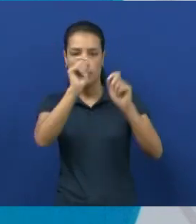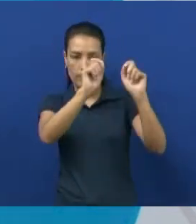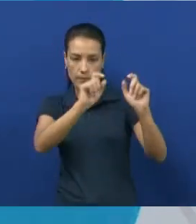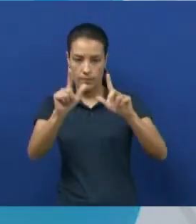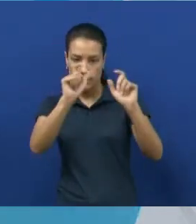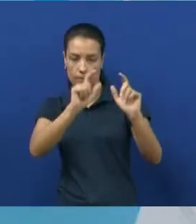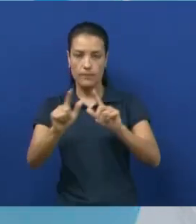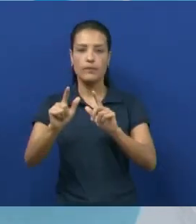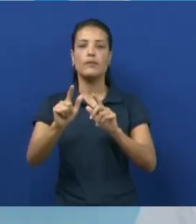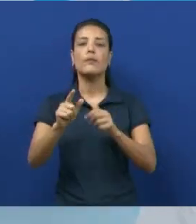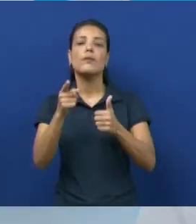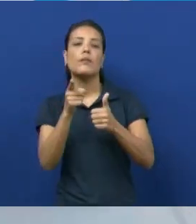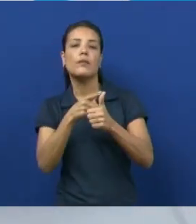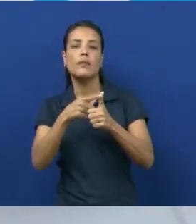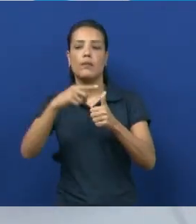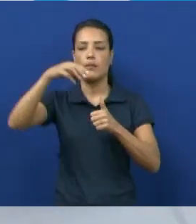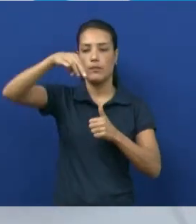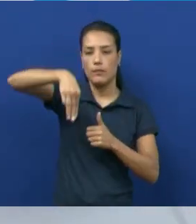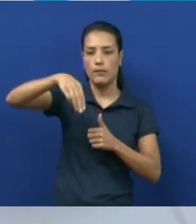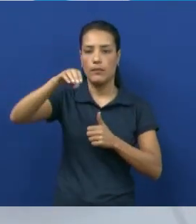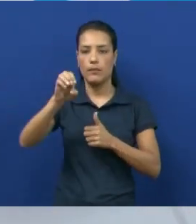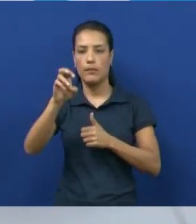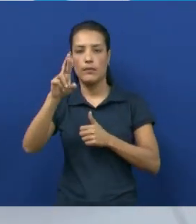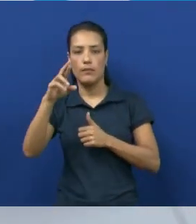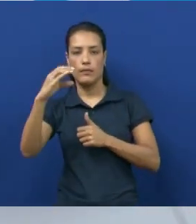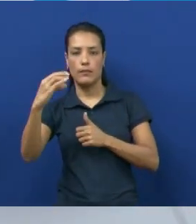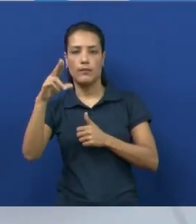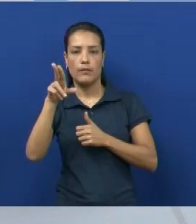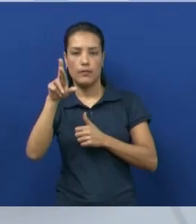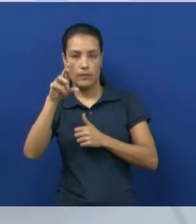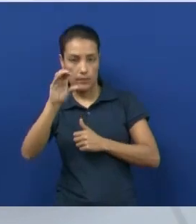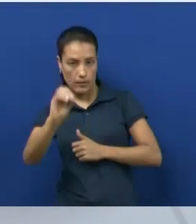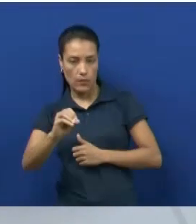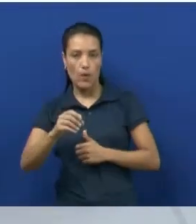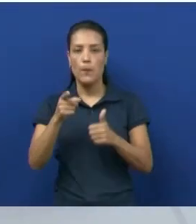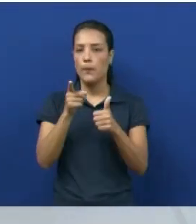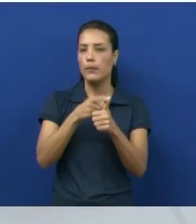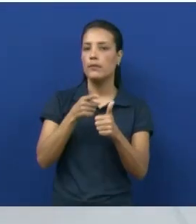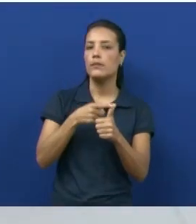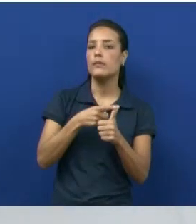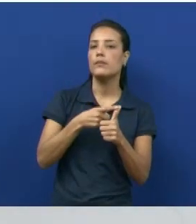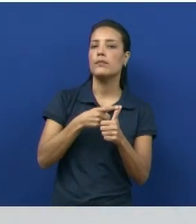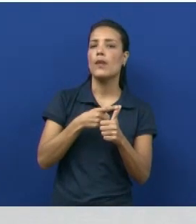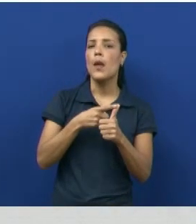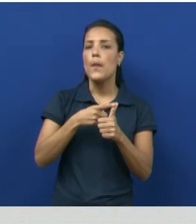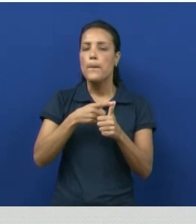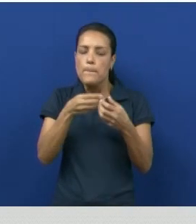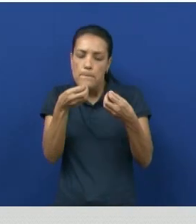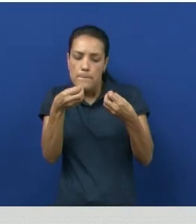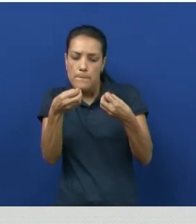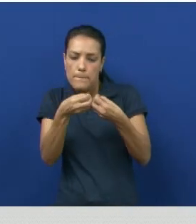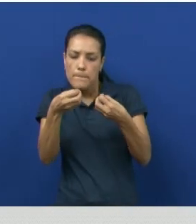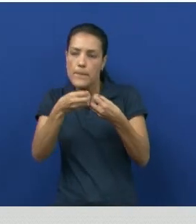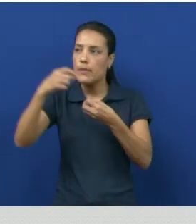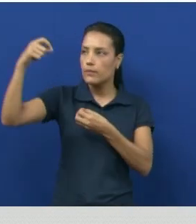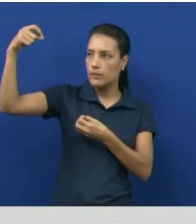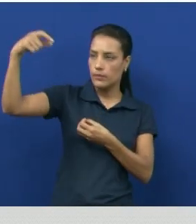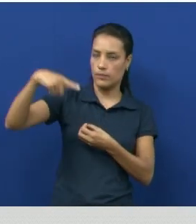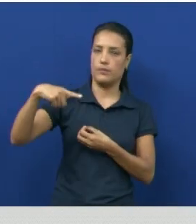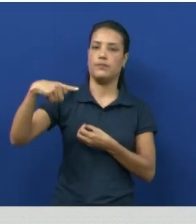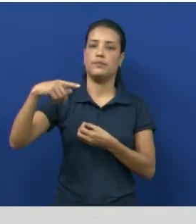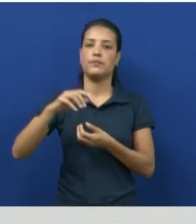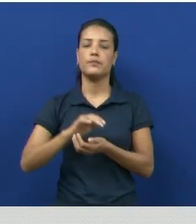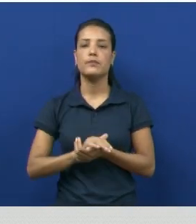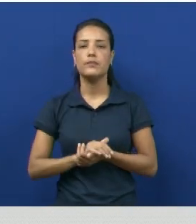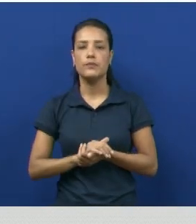sobre o planeta Mercúrio. Mercúrio é o primeiro planeta e ele é o planeta mais próximo do Sol, no caso.